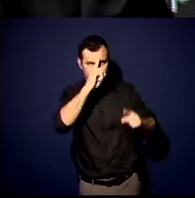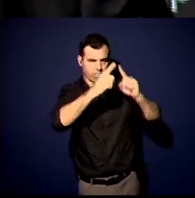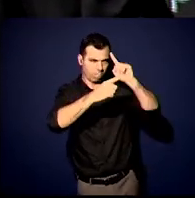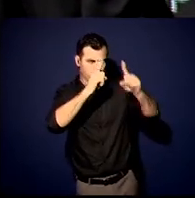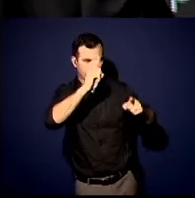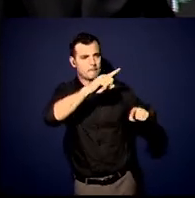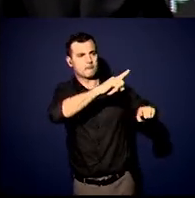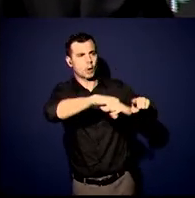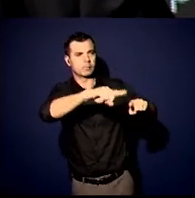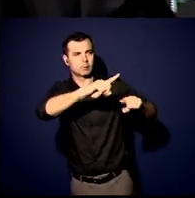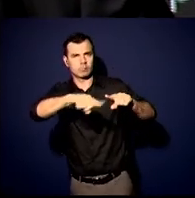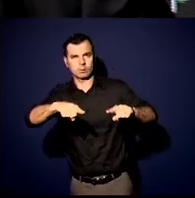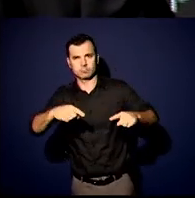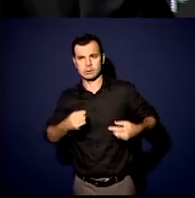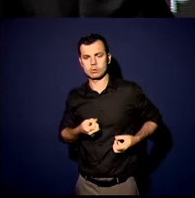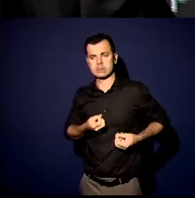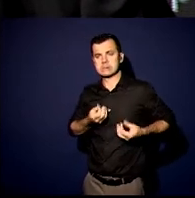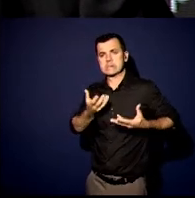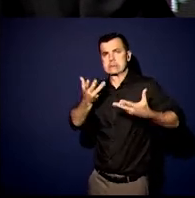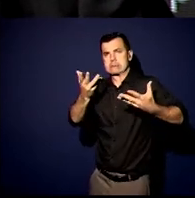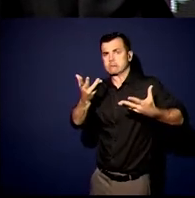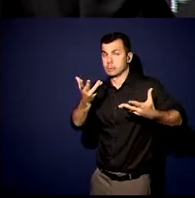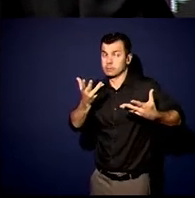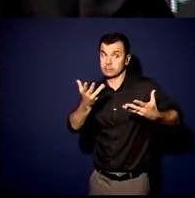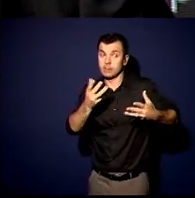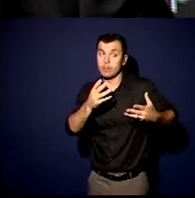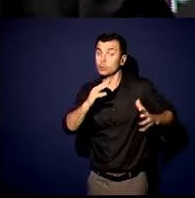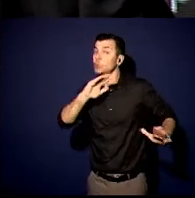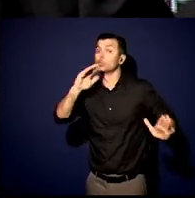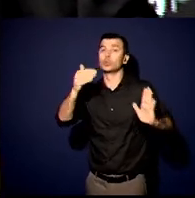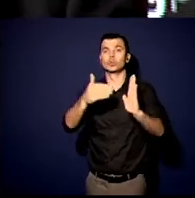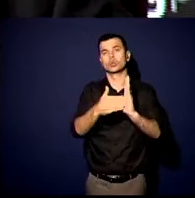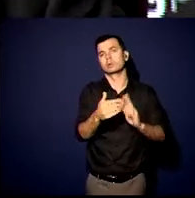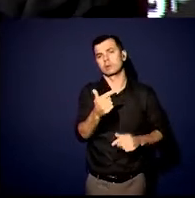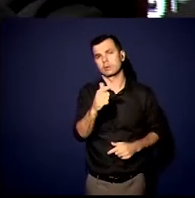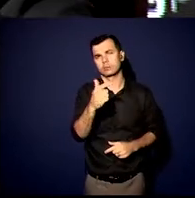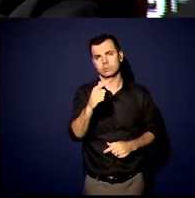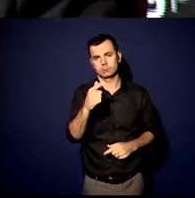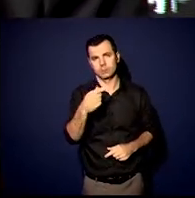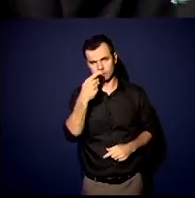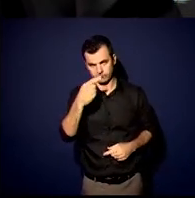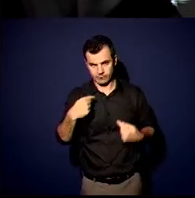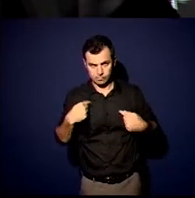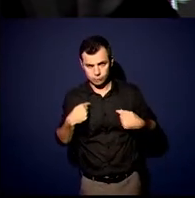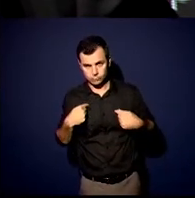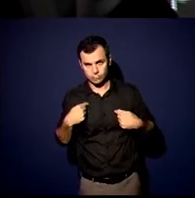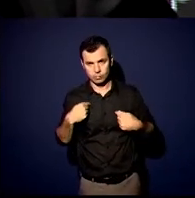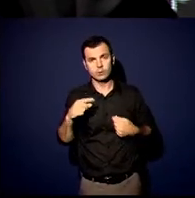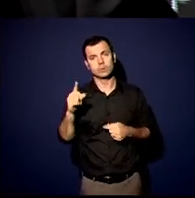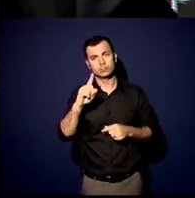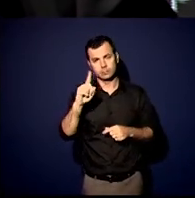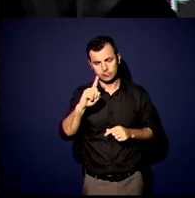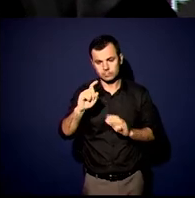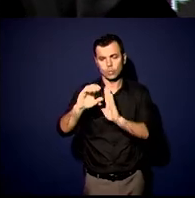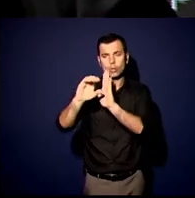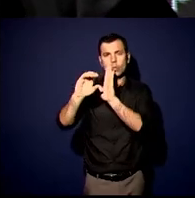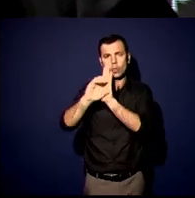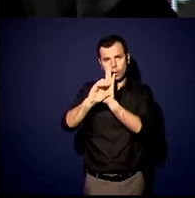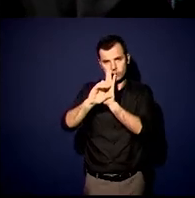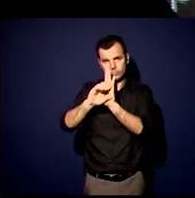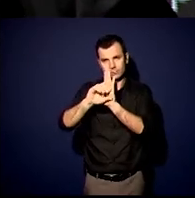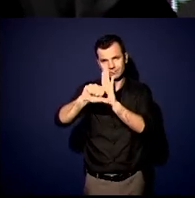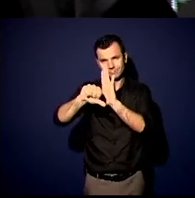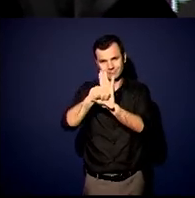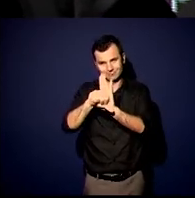a compreensão de Que liberdade de expressão absoluta não existe quem diz isso não sou eu quem diz isso é o código penal e